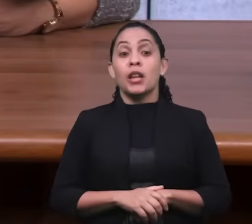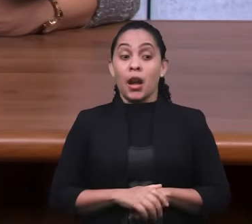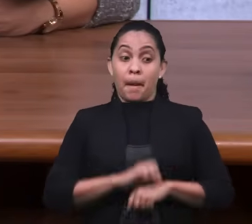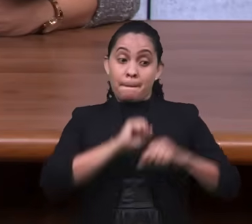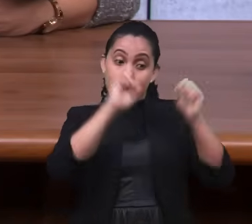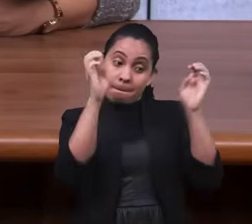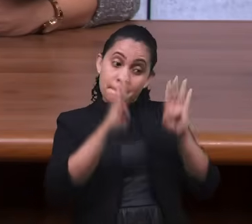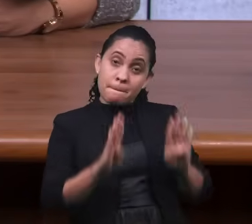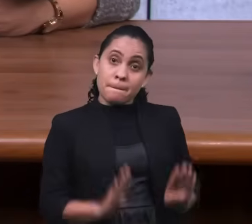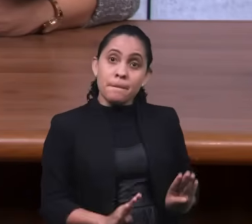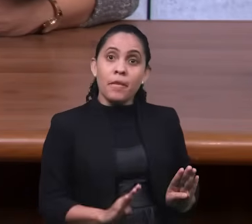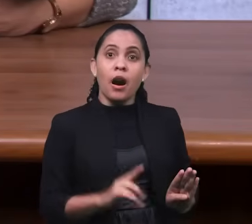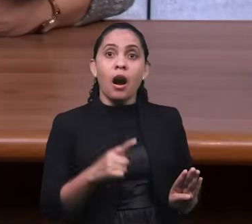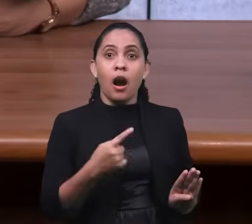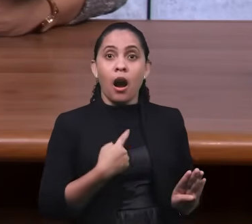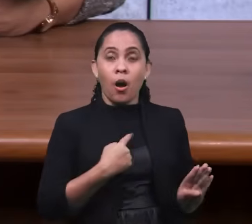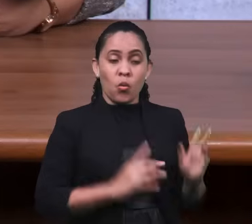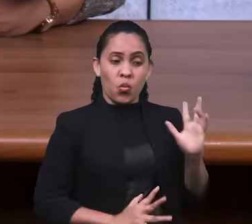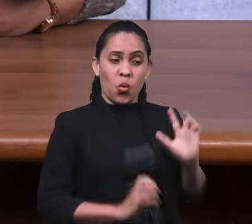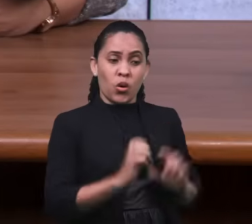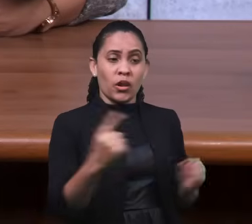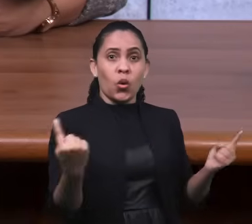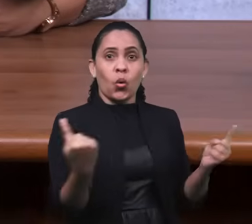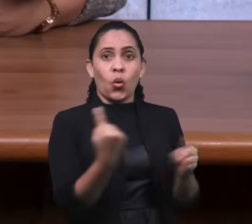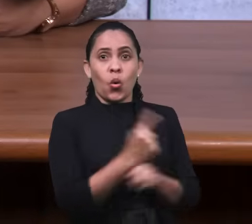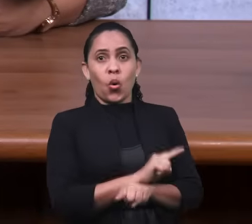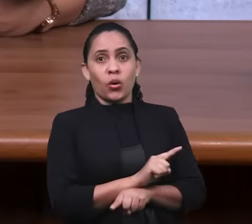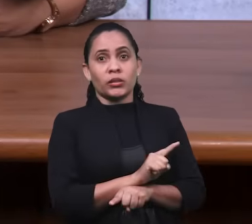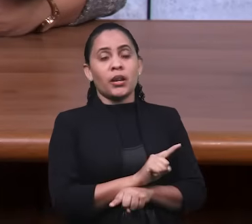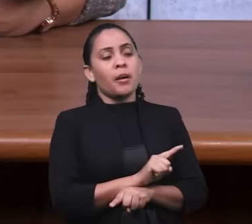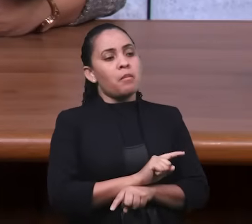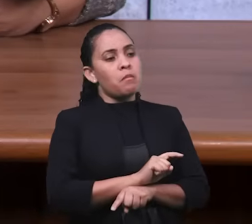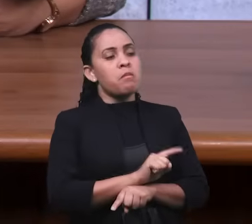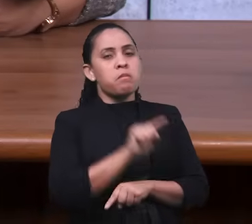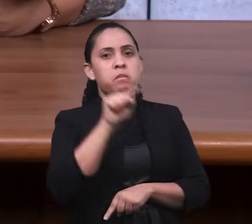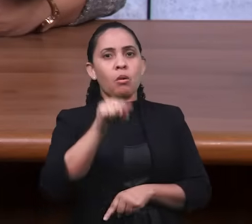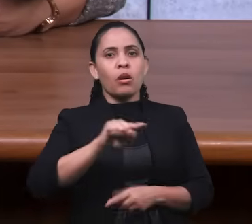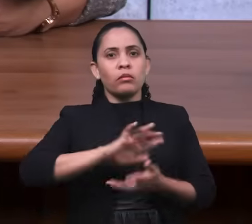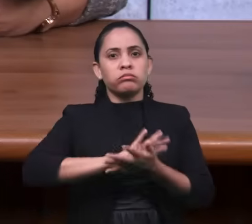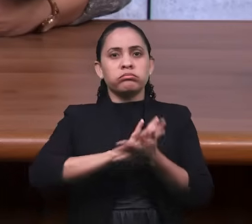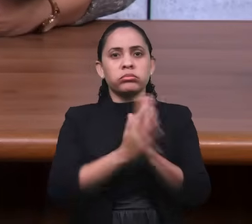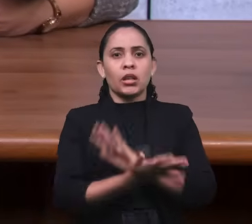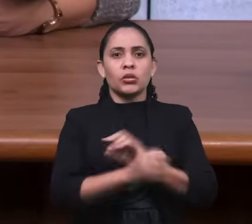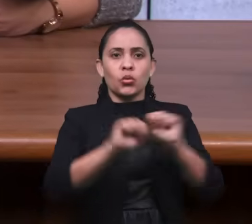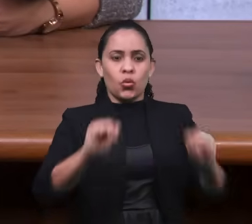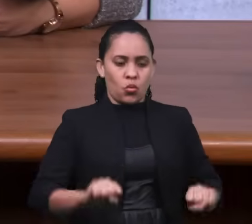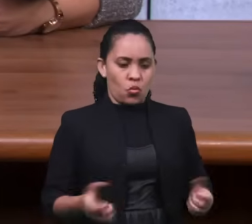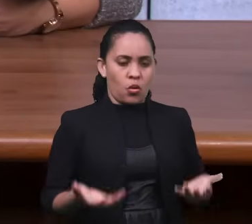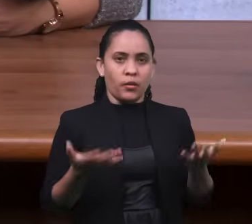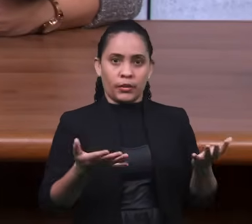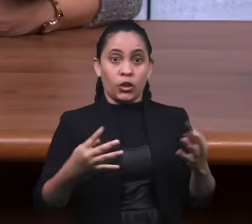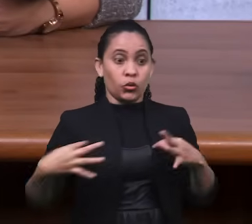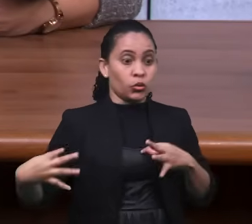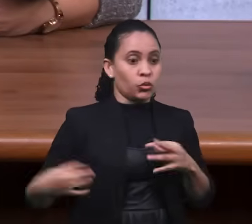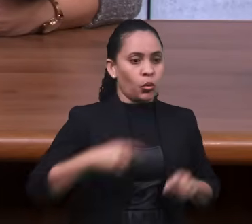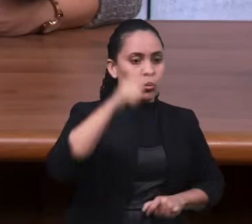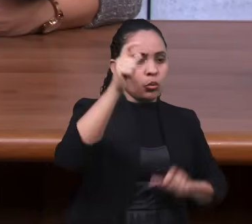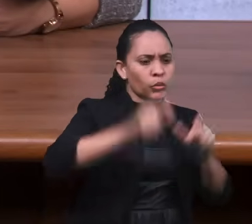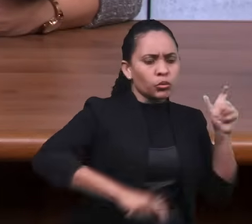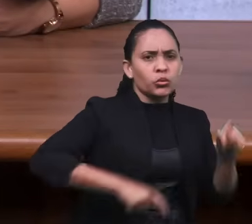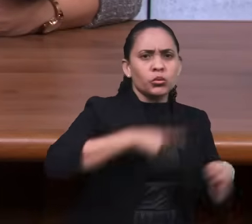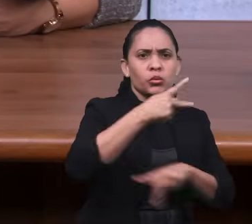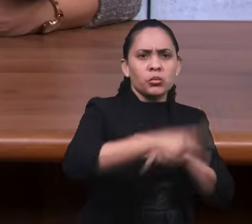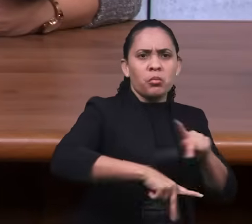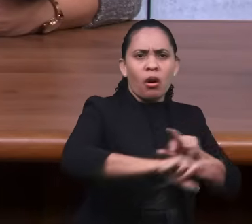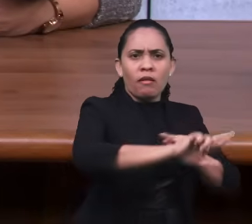Baal contenda contra ele, pois derribou o seu altar. E todos os medianitas e